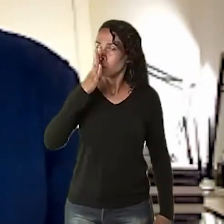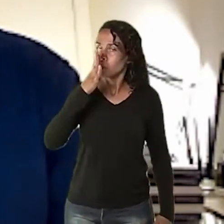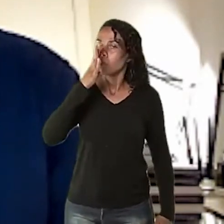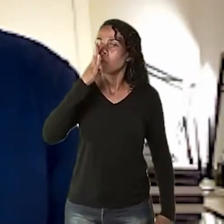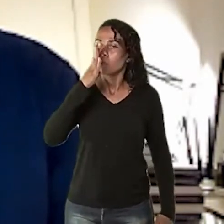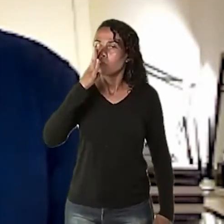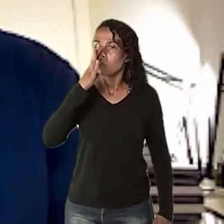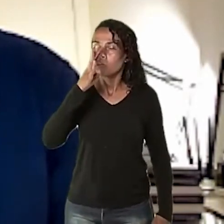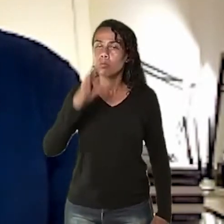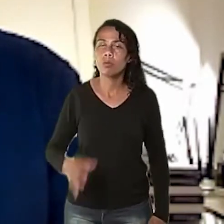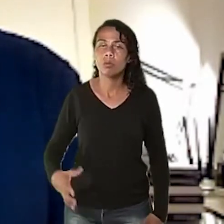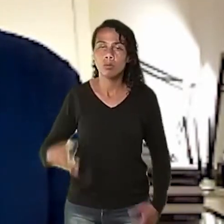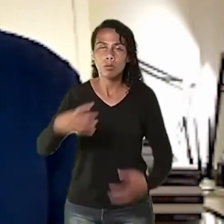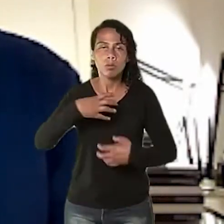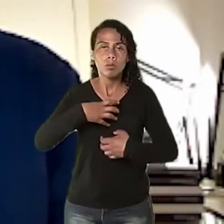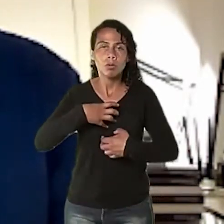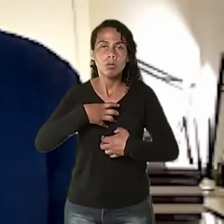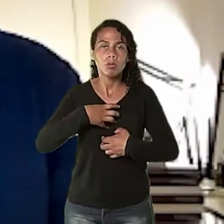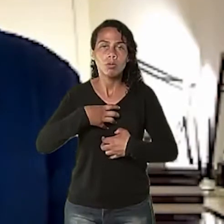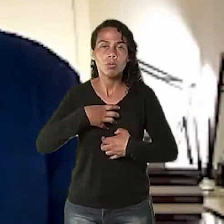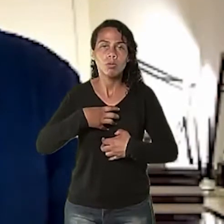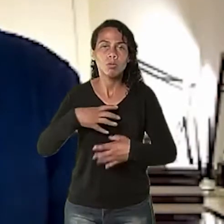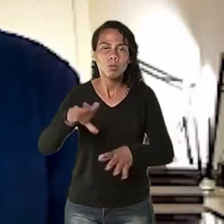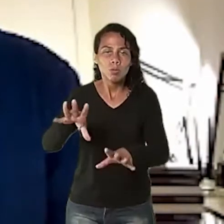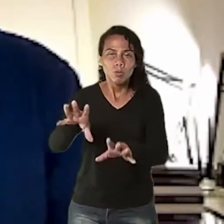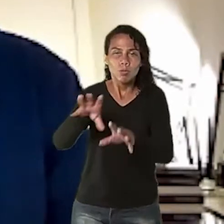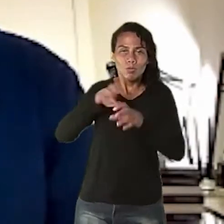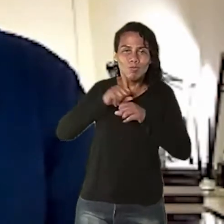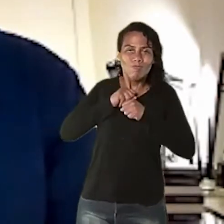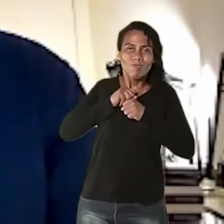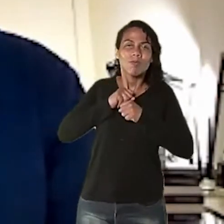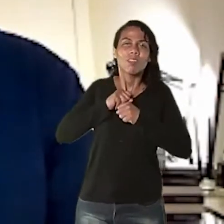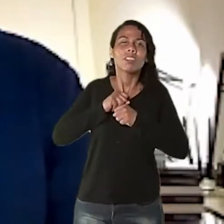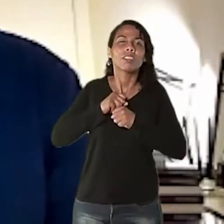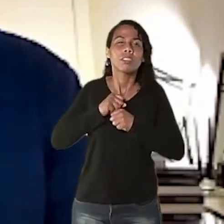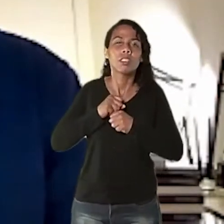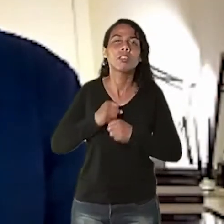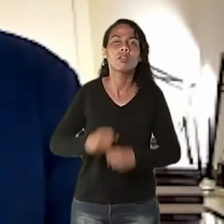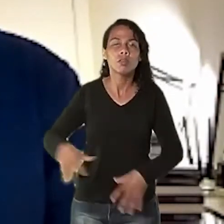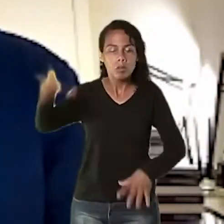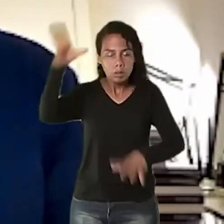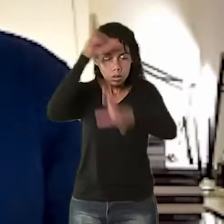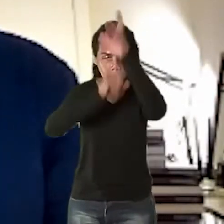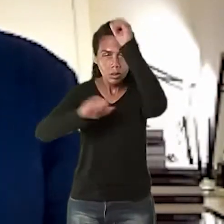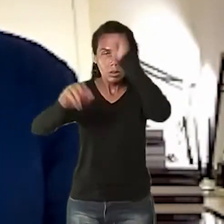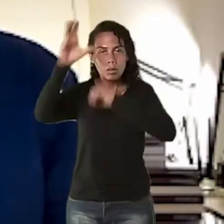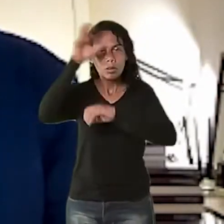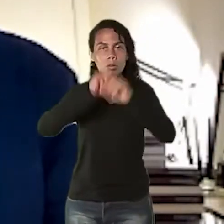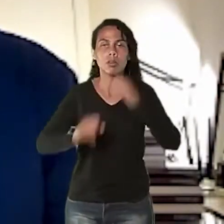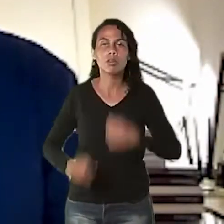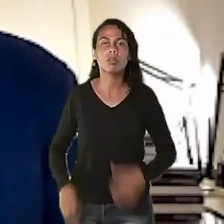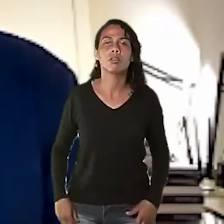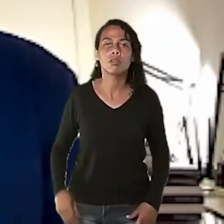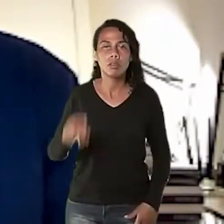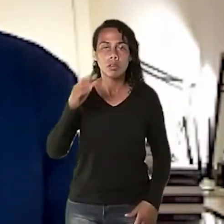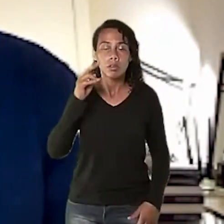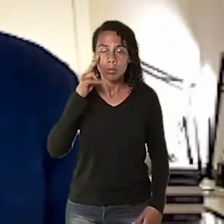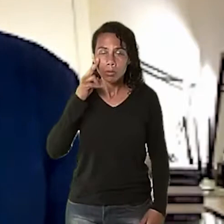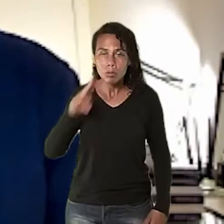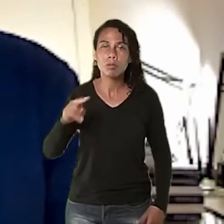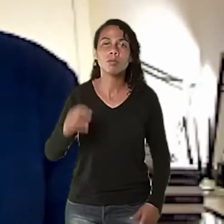eles, mesmo quando eu não estou fazendo crônica, tem essa experiência do homem que anda pela cidade, tem uma espécie de